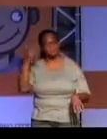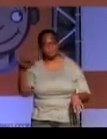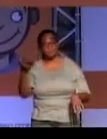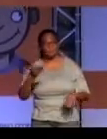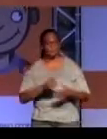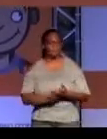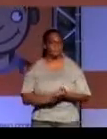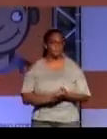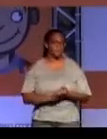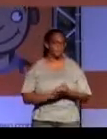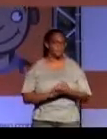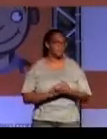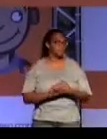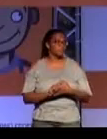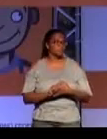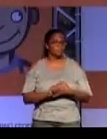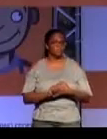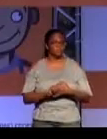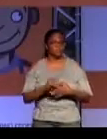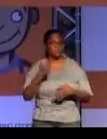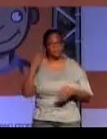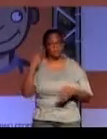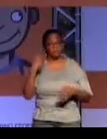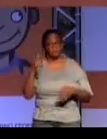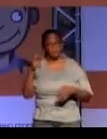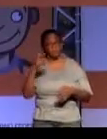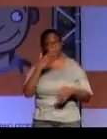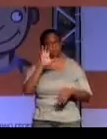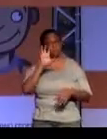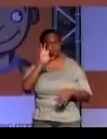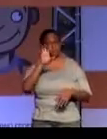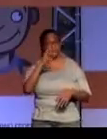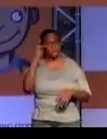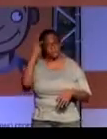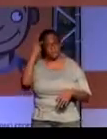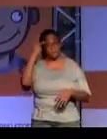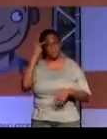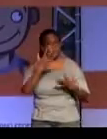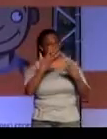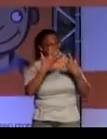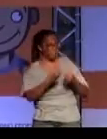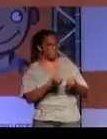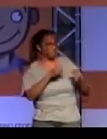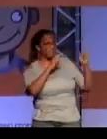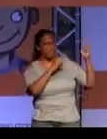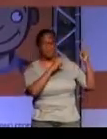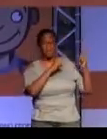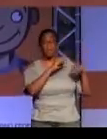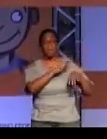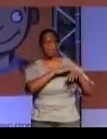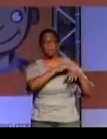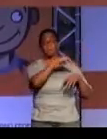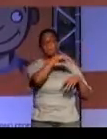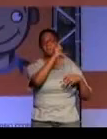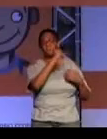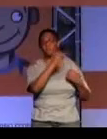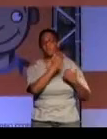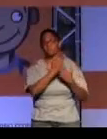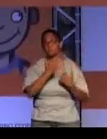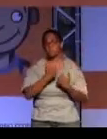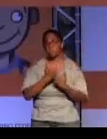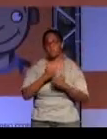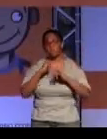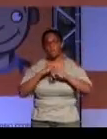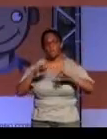E o estado, o São Paulo, adotou a política do Ministério de fazer as campanhas e aí conseguimos